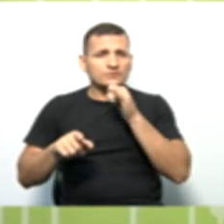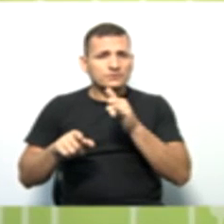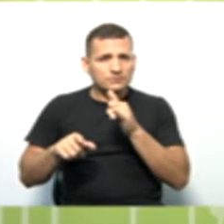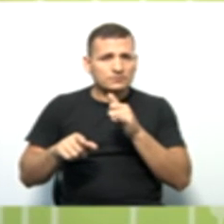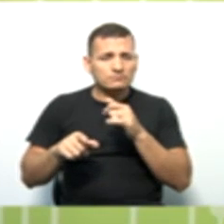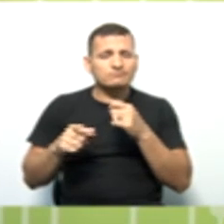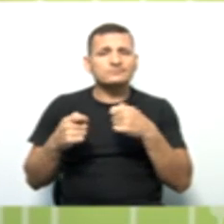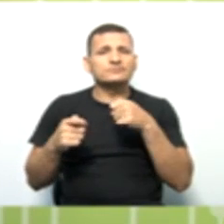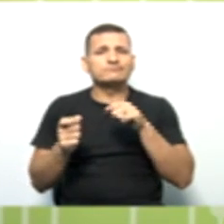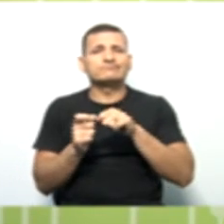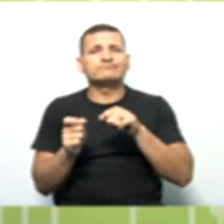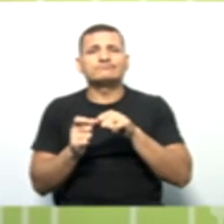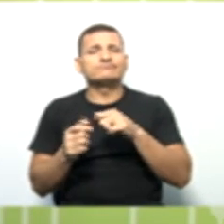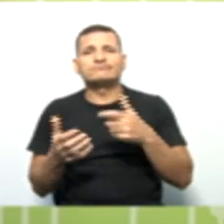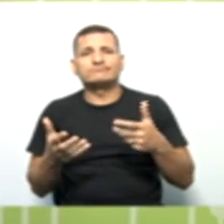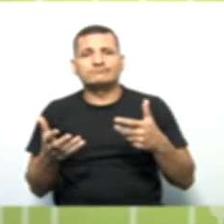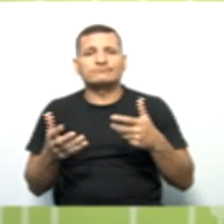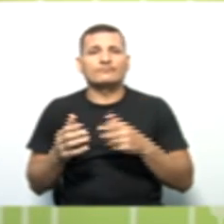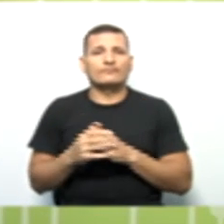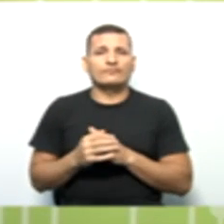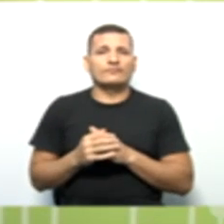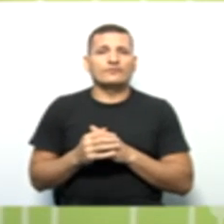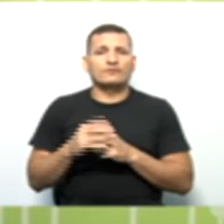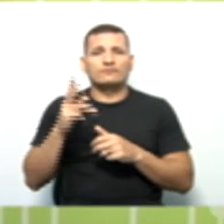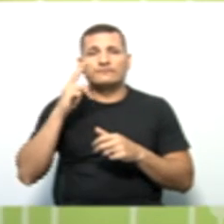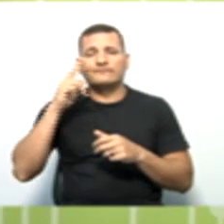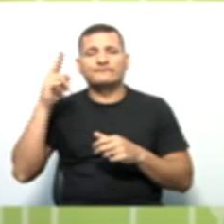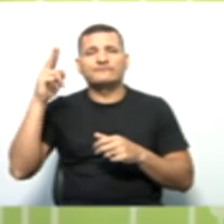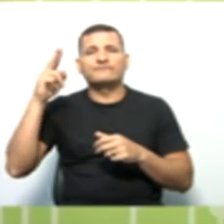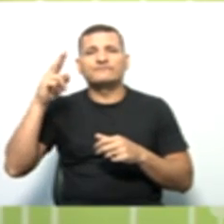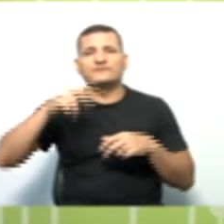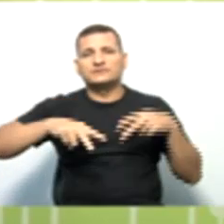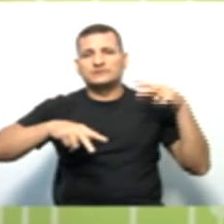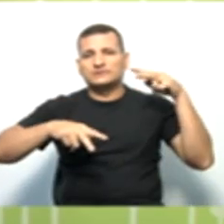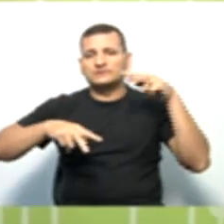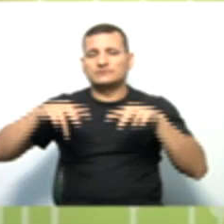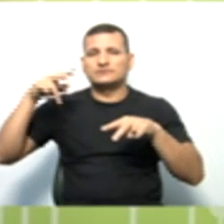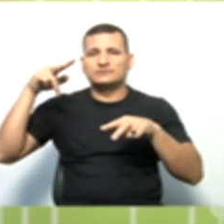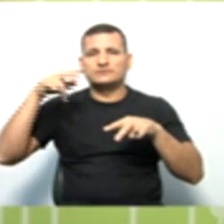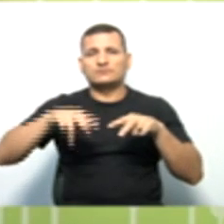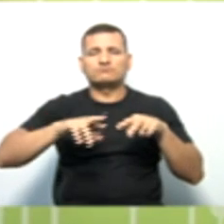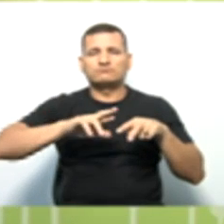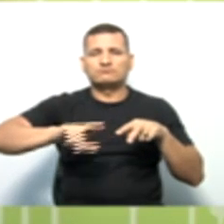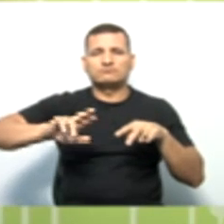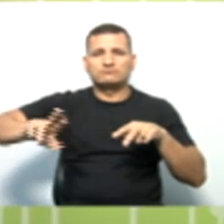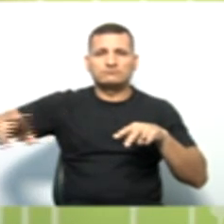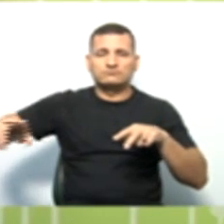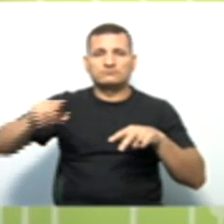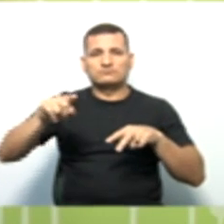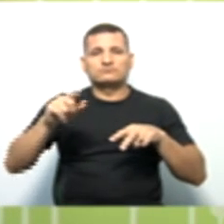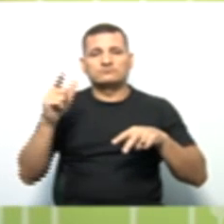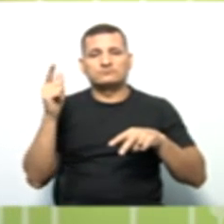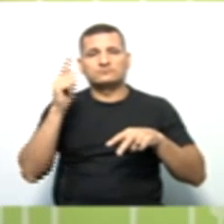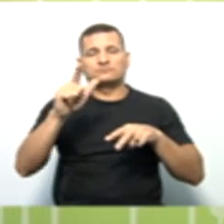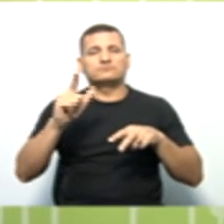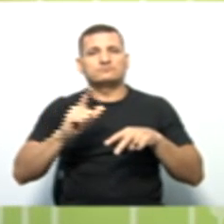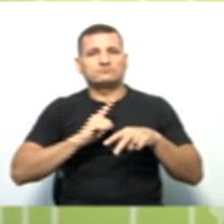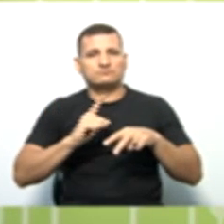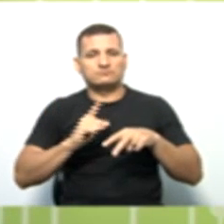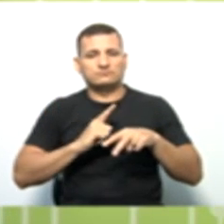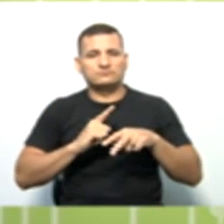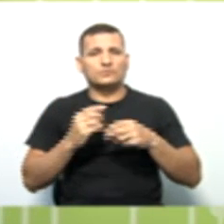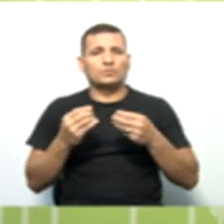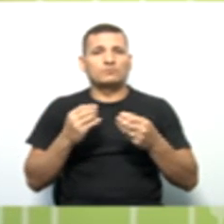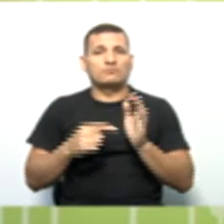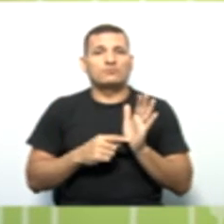tem que criar ali as várias visões para aquilo, né? Então, você consegue ter essa maneira de